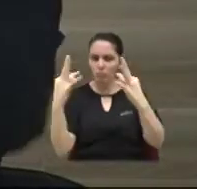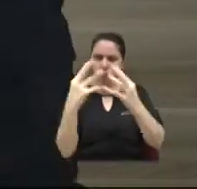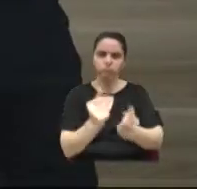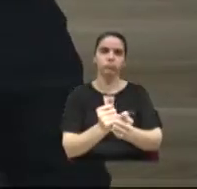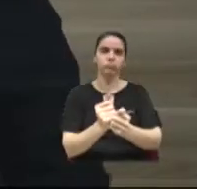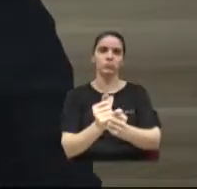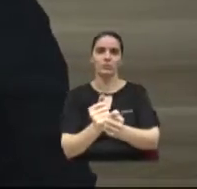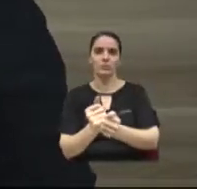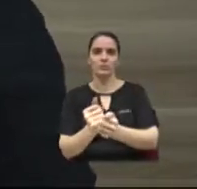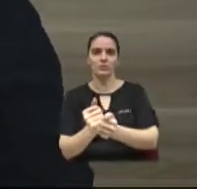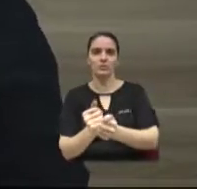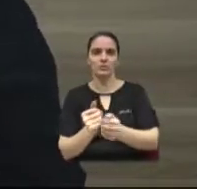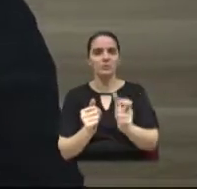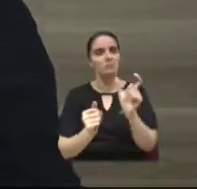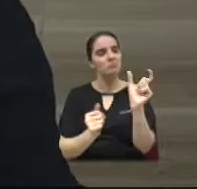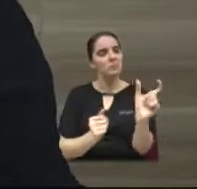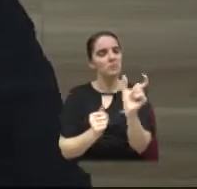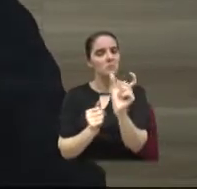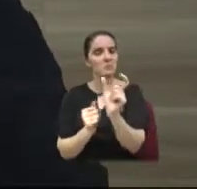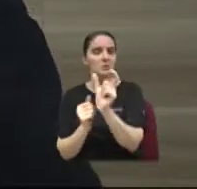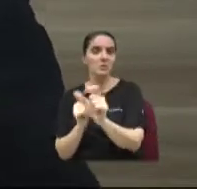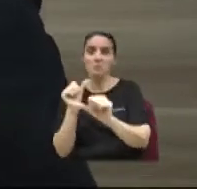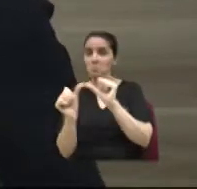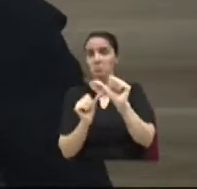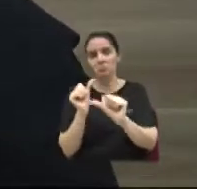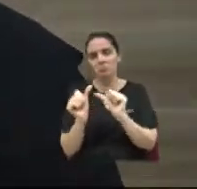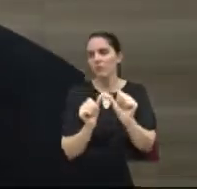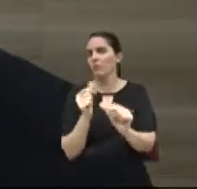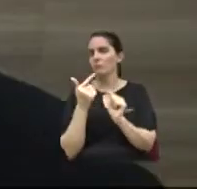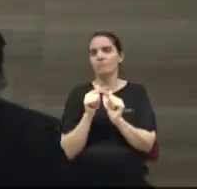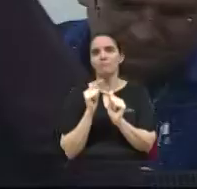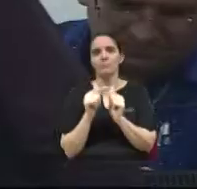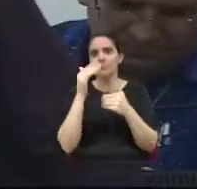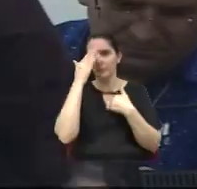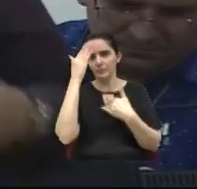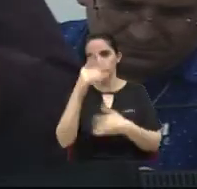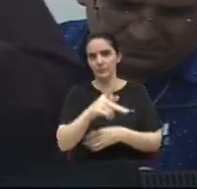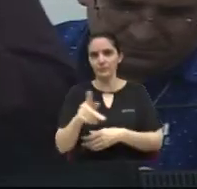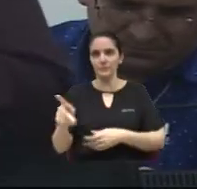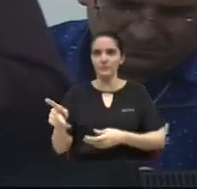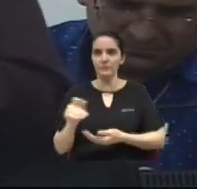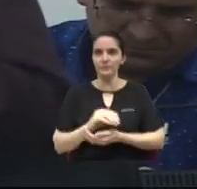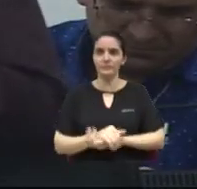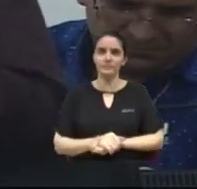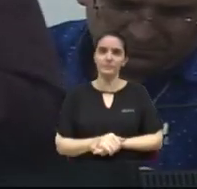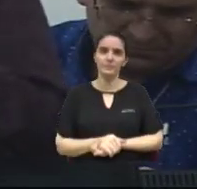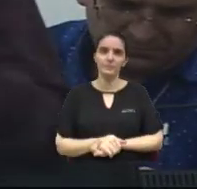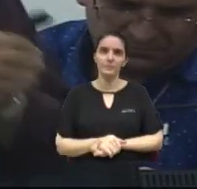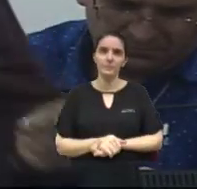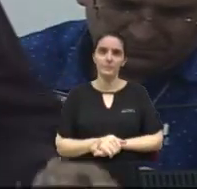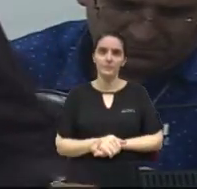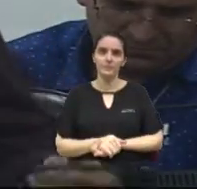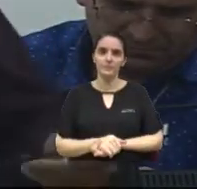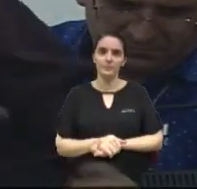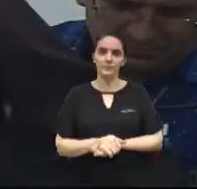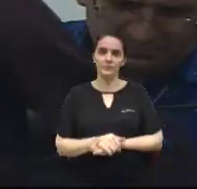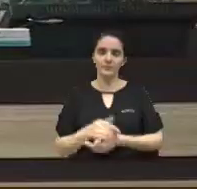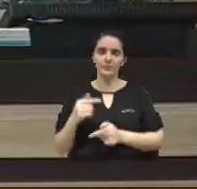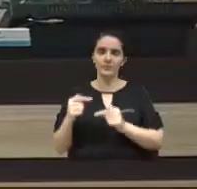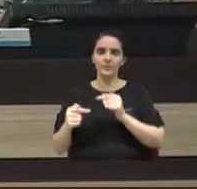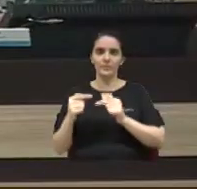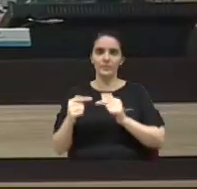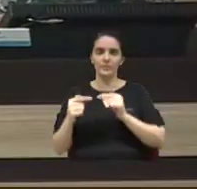as modalidades, as letras é que são diferenciadas. Mas obrigado, presidente. Obrigado. Continua a